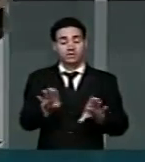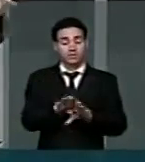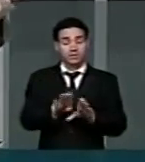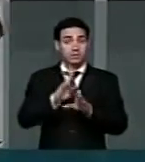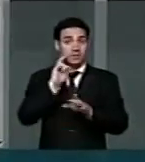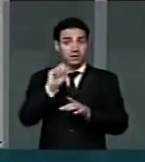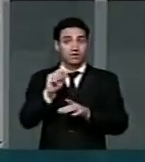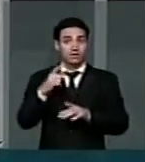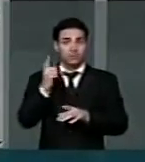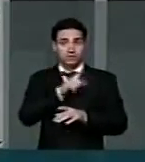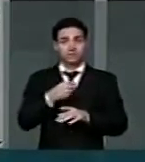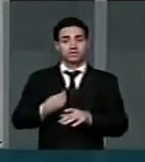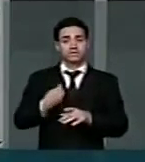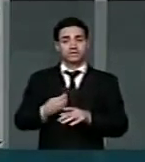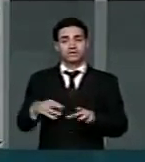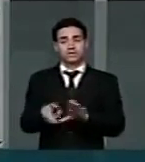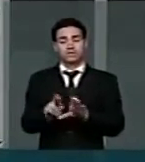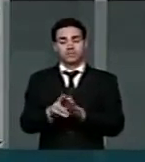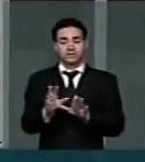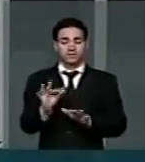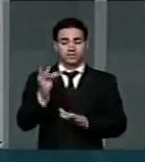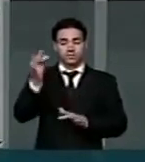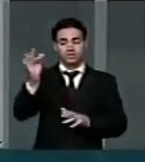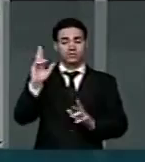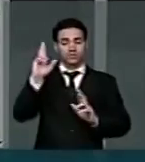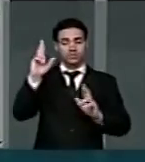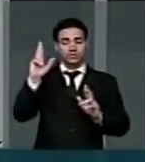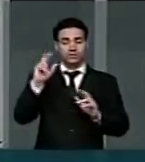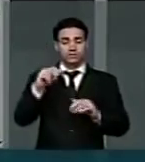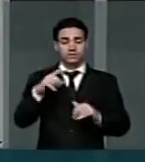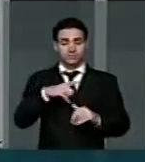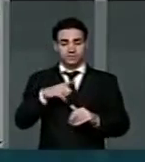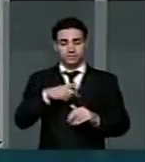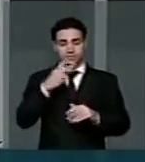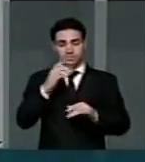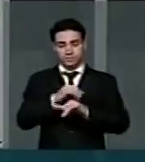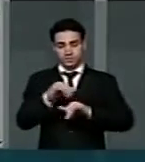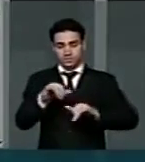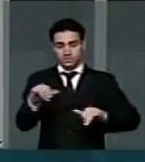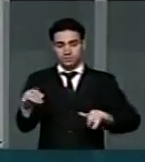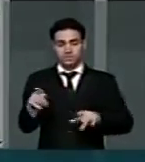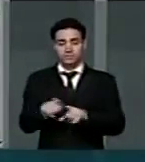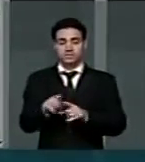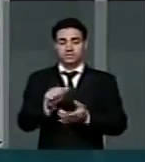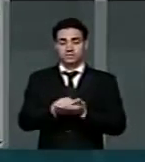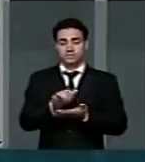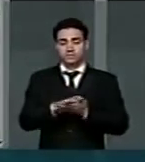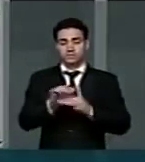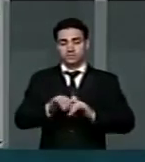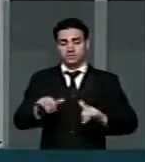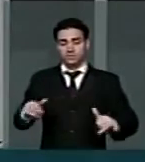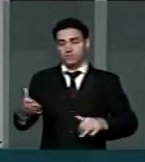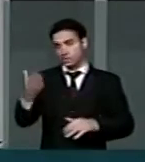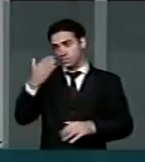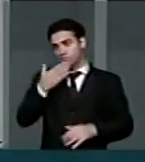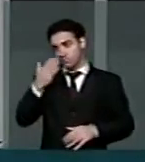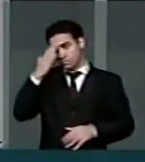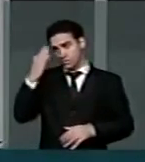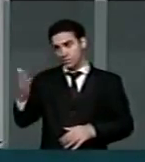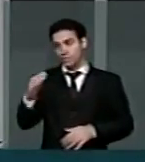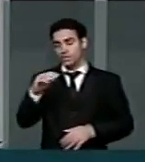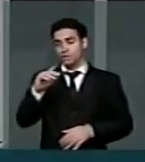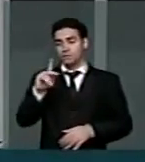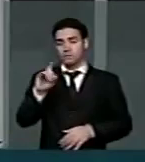ter vida e esperança de futuro. Fica aqui registrado esse pronunciamento nos anais da casa. Obrigado, Pedro. E